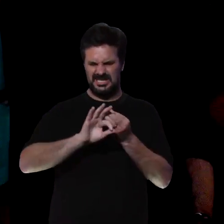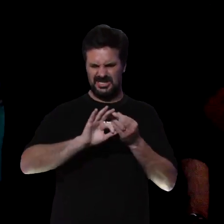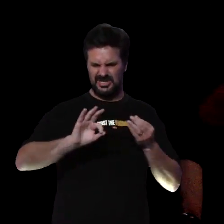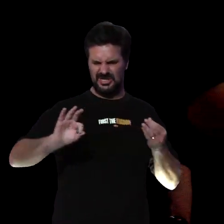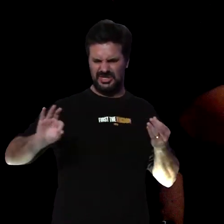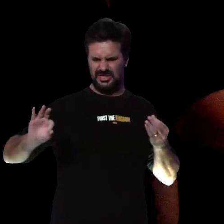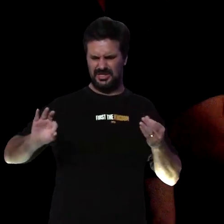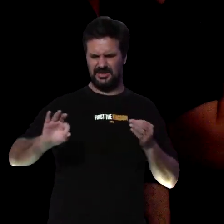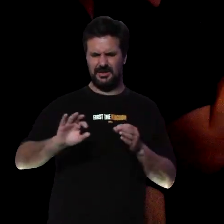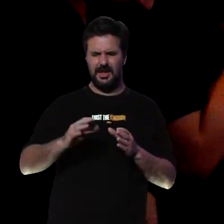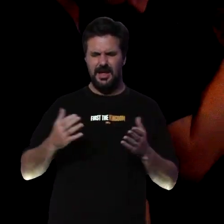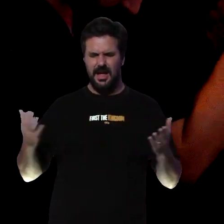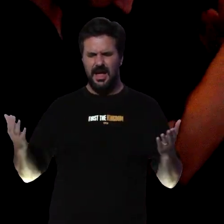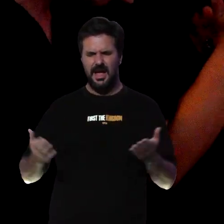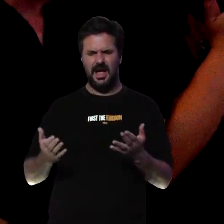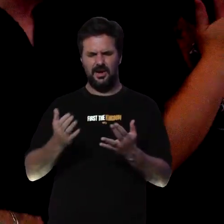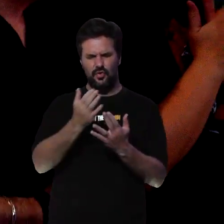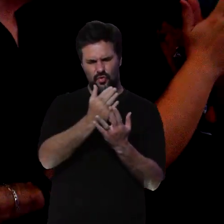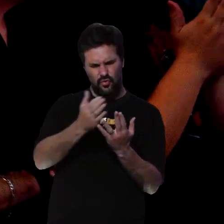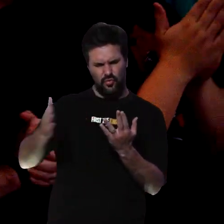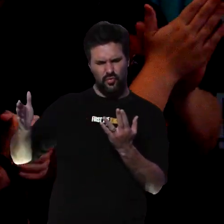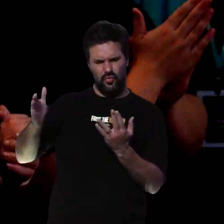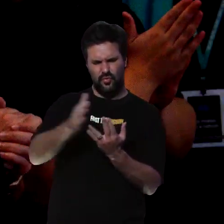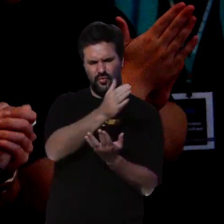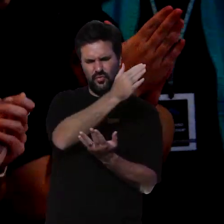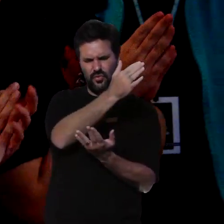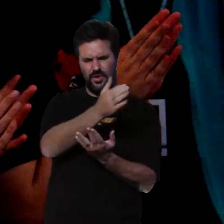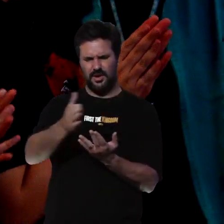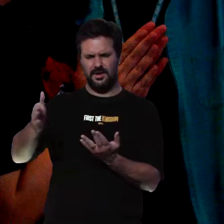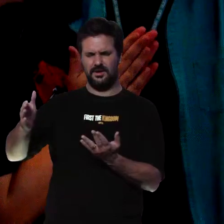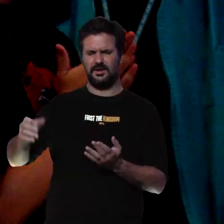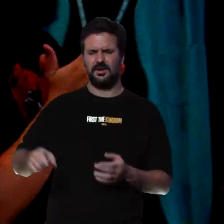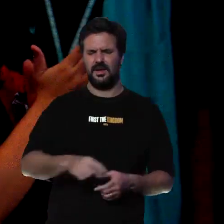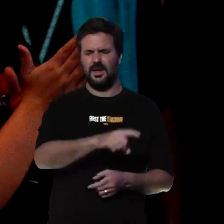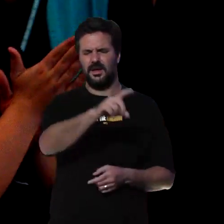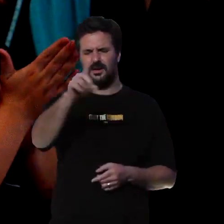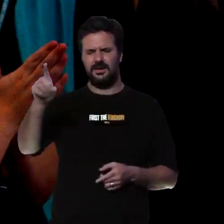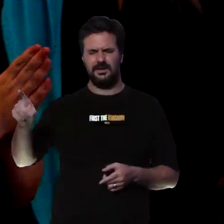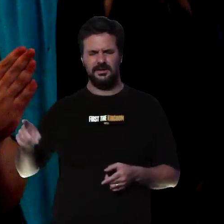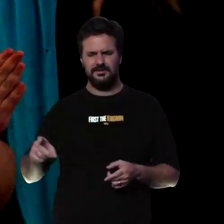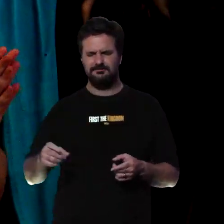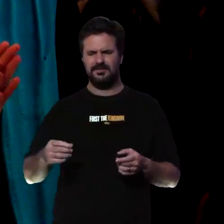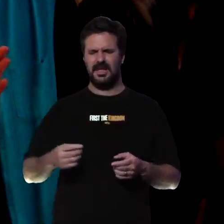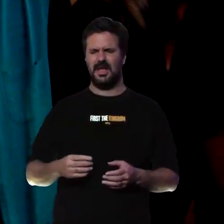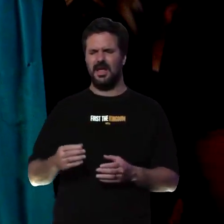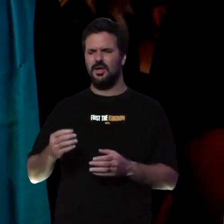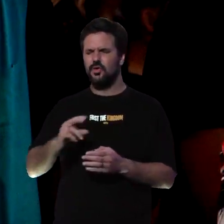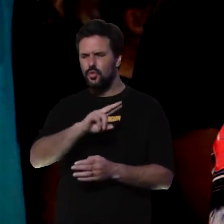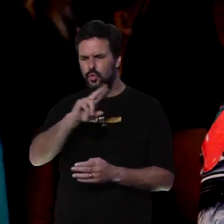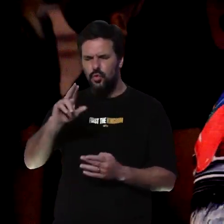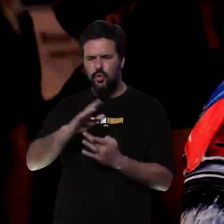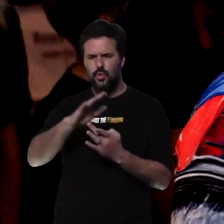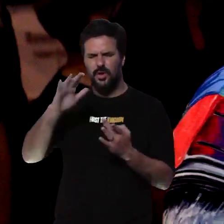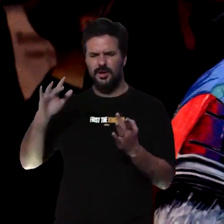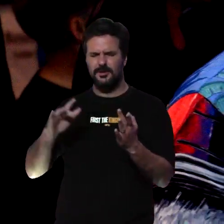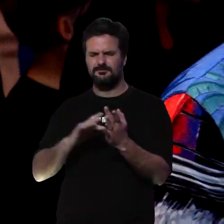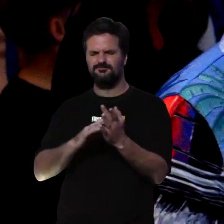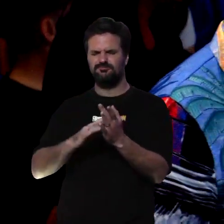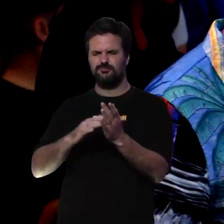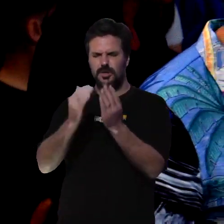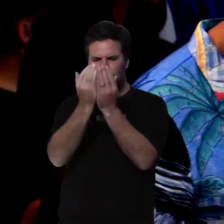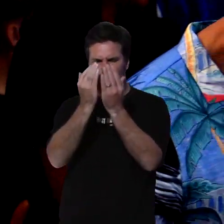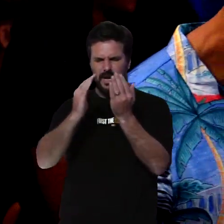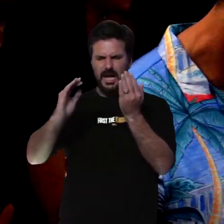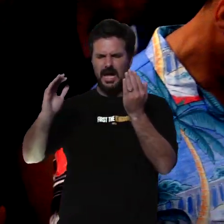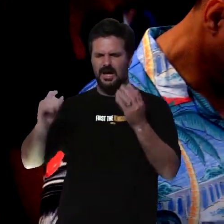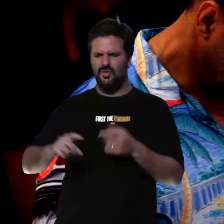coisas que às vezes para nós são impossíveis. Mas eu quero te pedir, Pai, em nome de Jesus, Deus, queremos aproveitar a janela de oportunidade que o Senhor tem